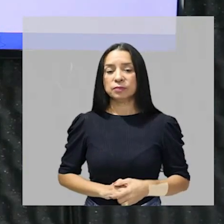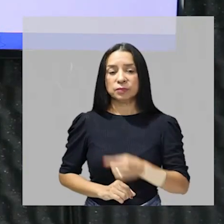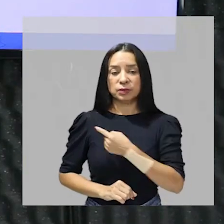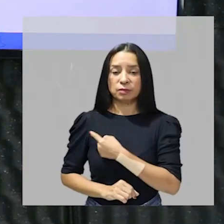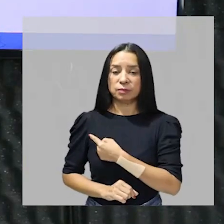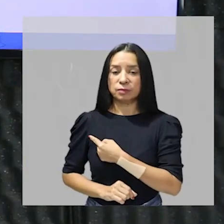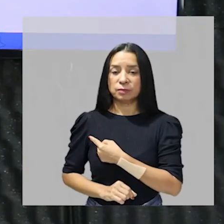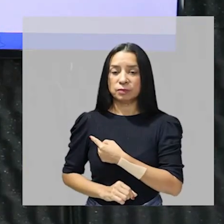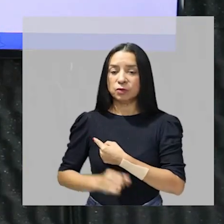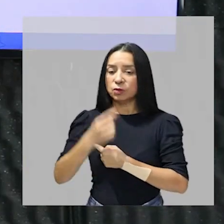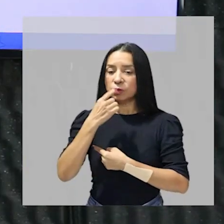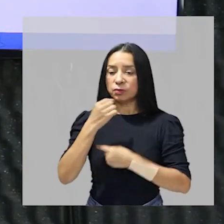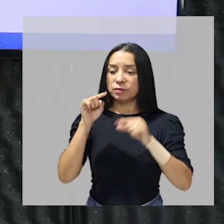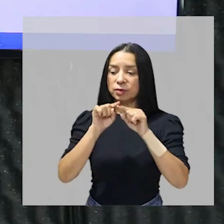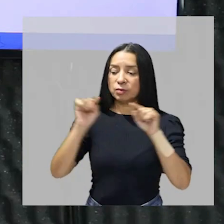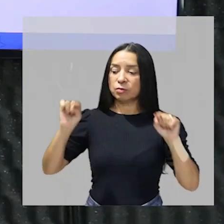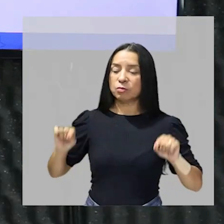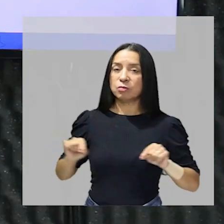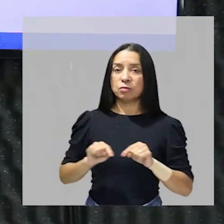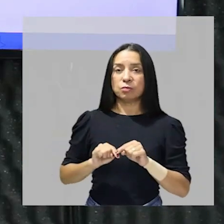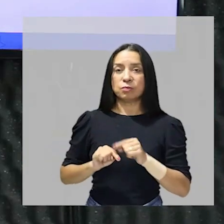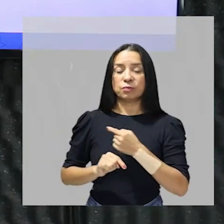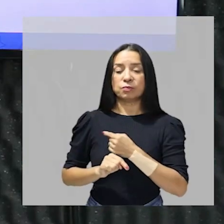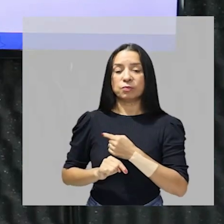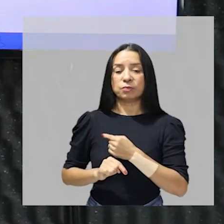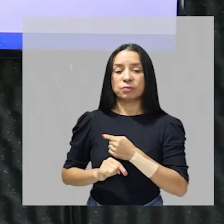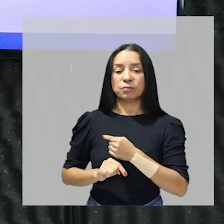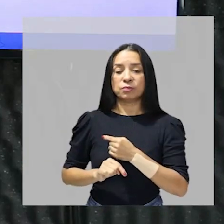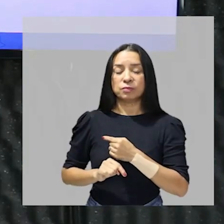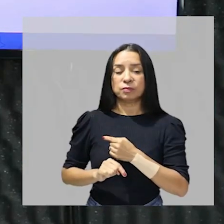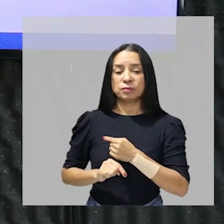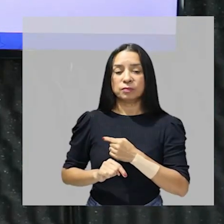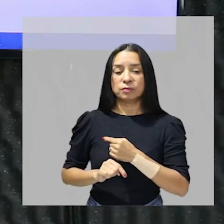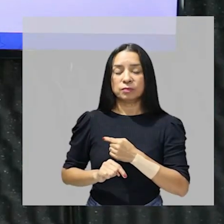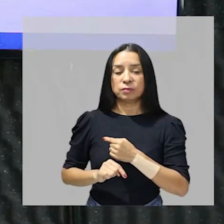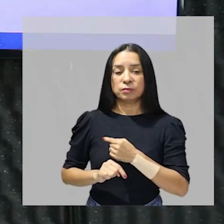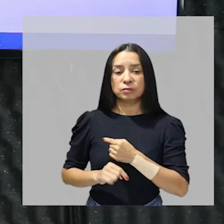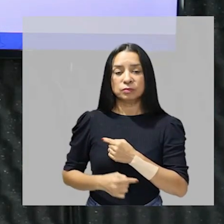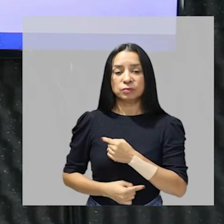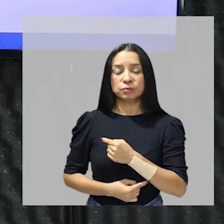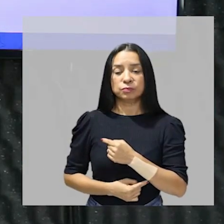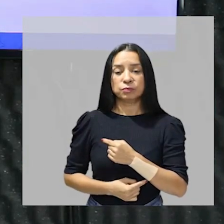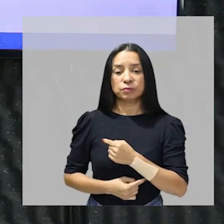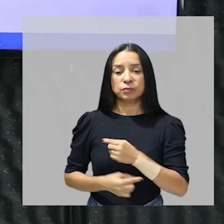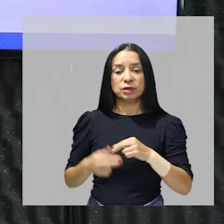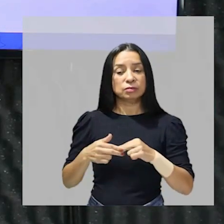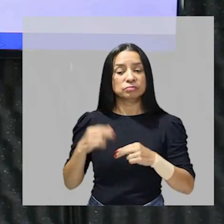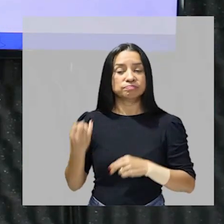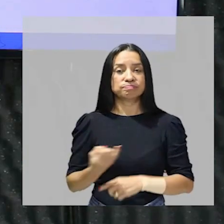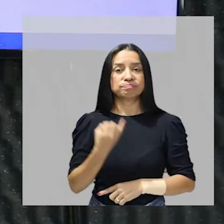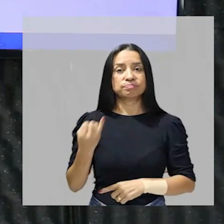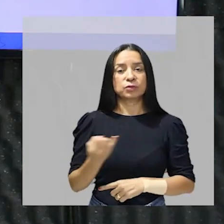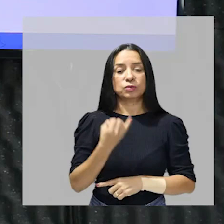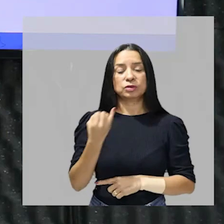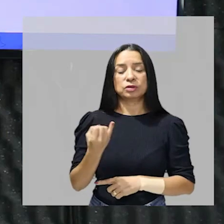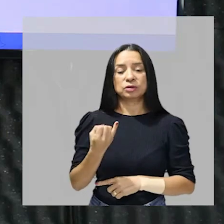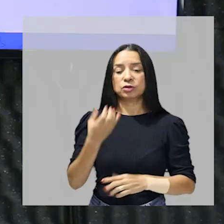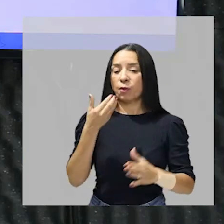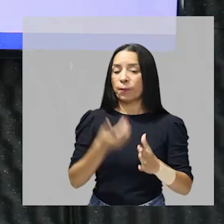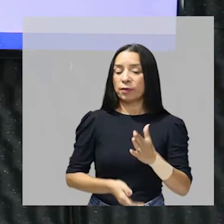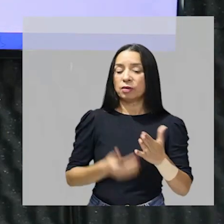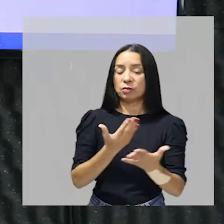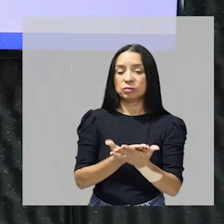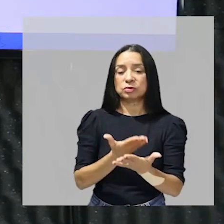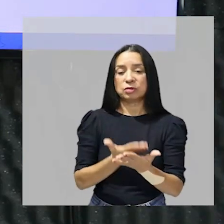isso bem aqui. Já dei para vocês também nas nossas aulas. Por isso eu acho importante, não percam